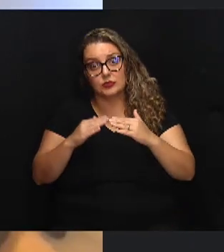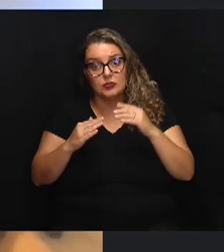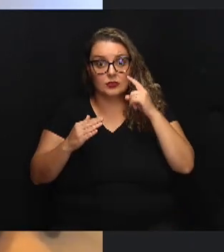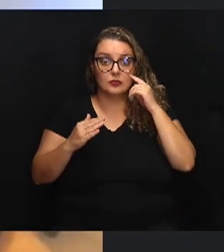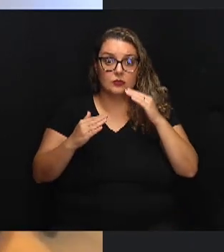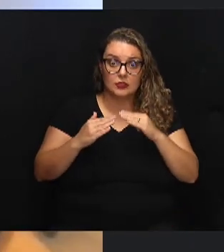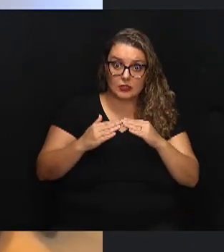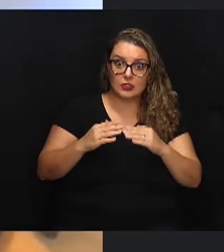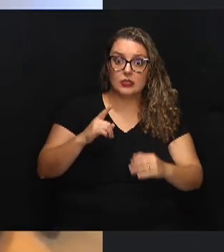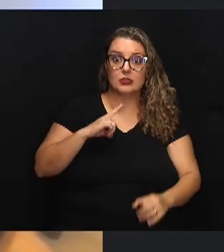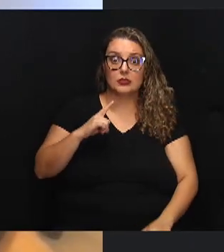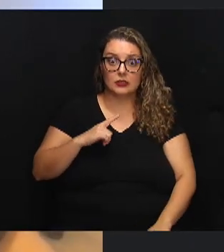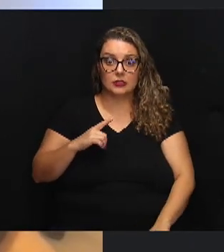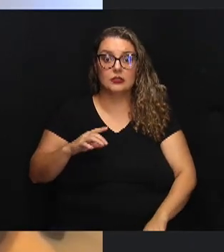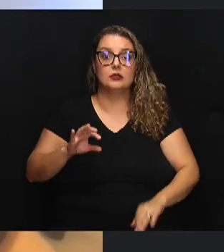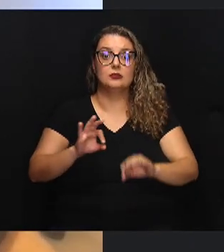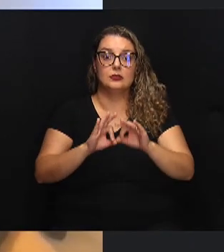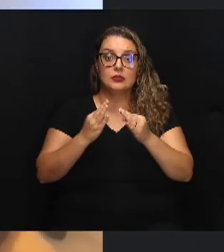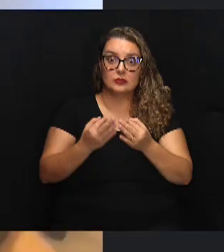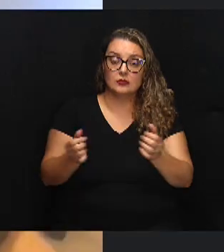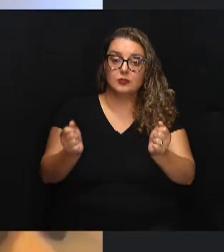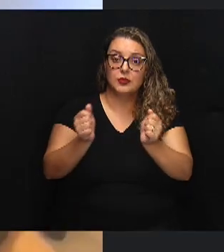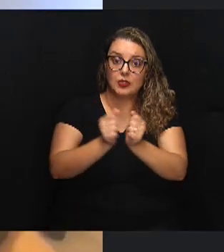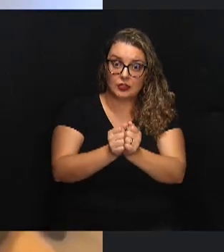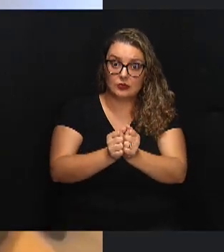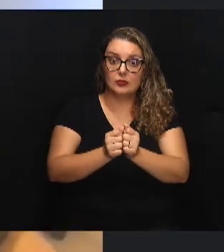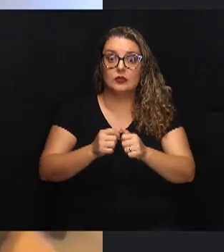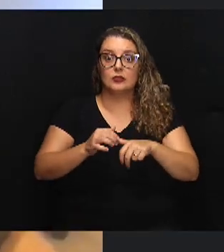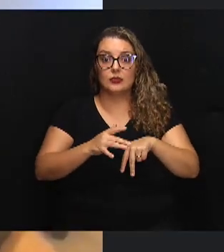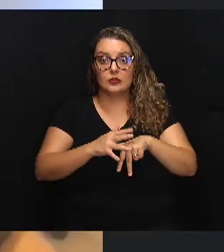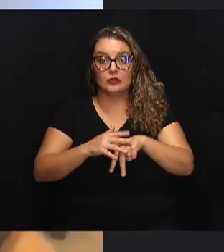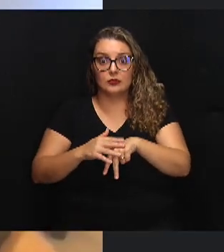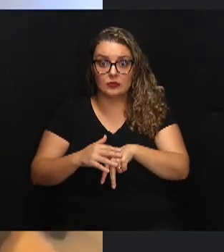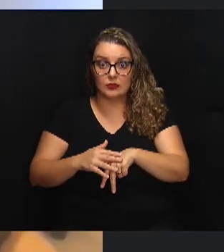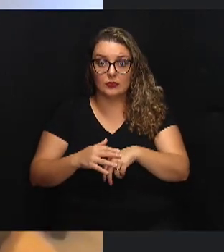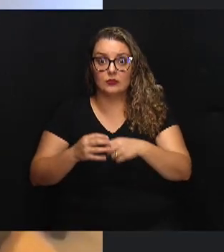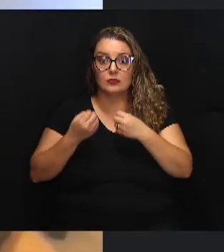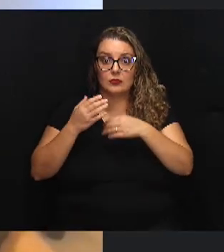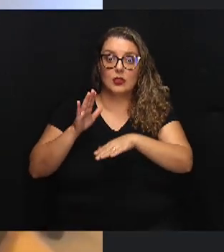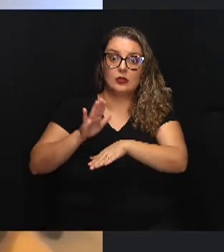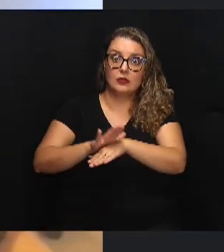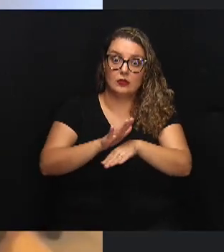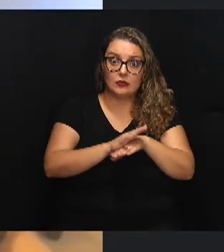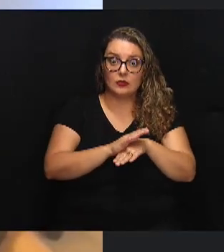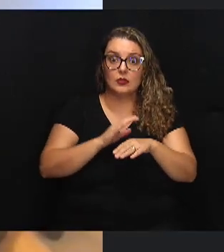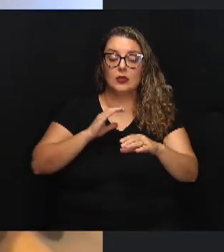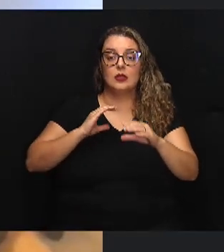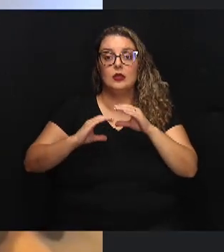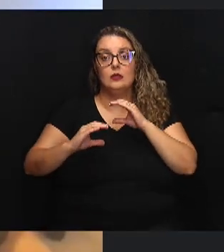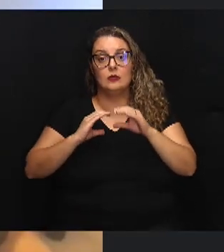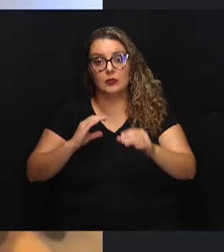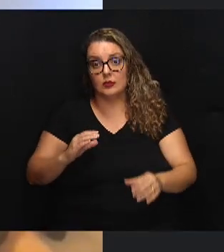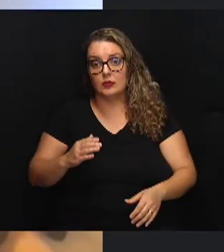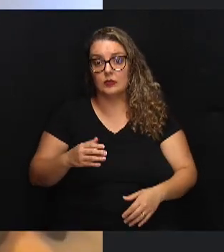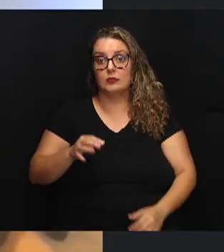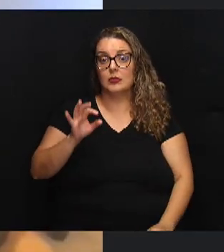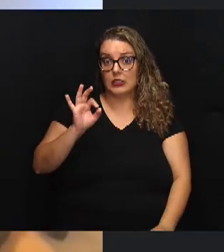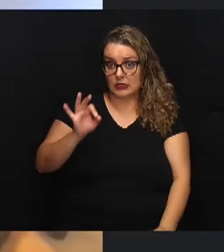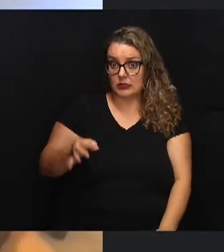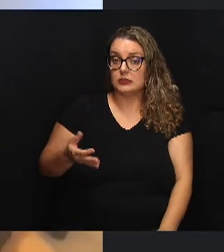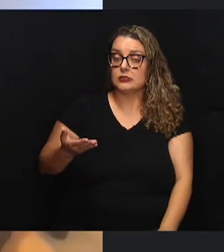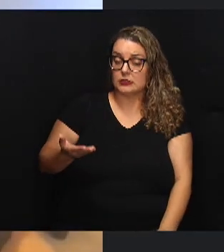gente tendo essa família próxima, a gente tendo esse paciente bem amparado, a comunicação se torna mais